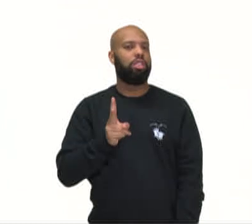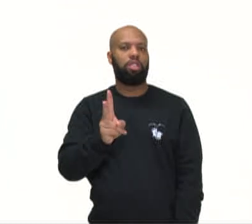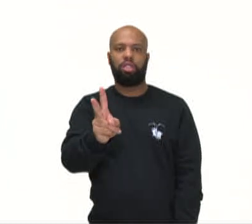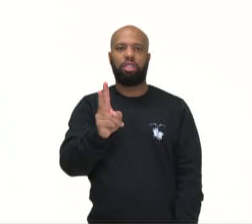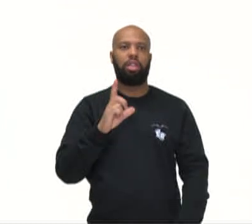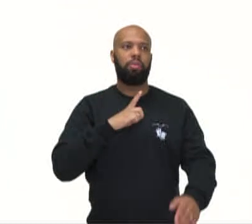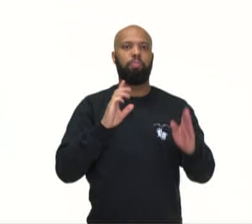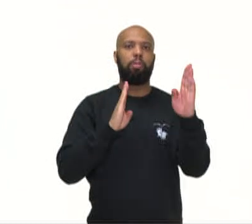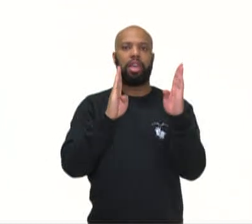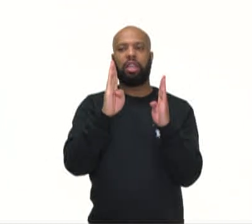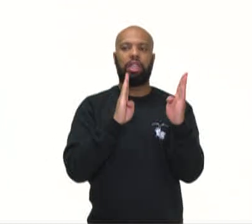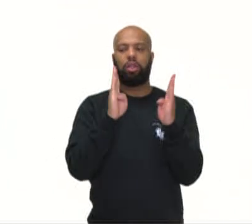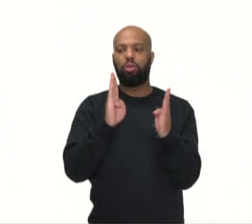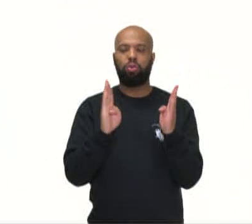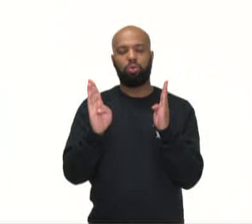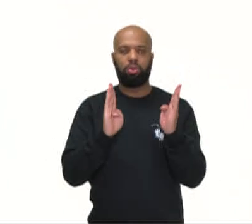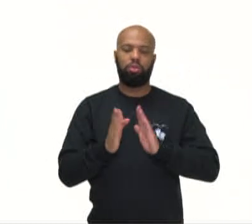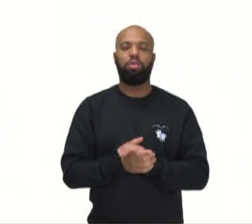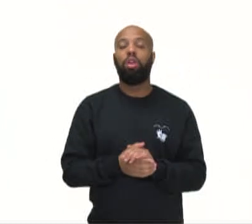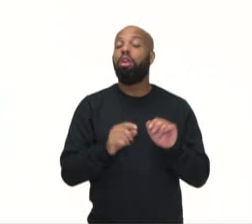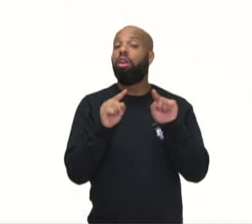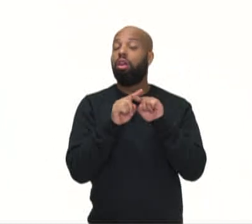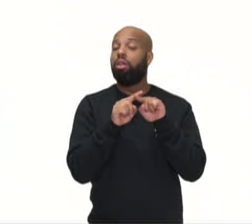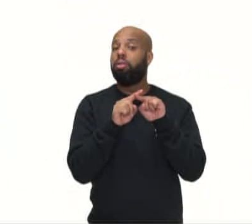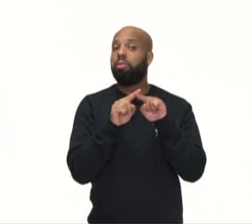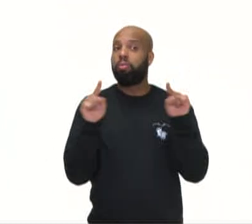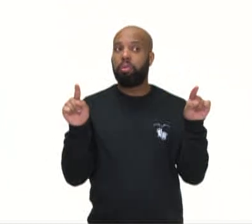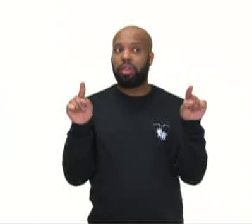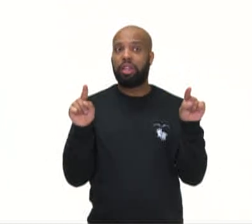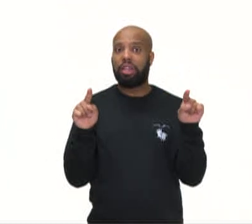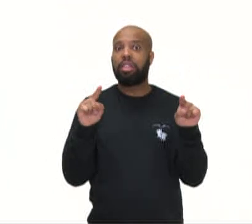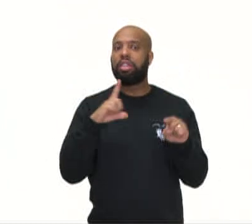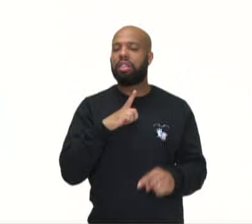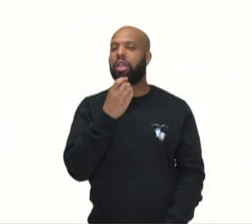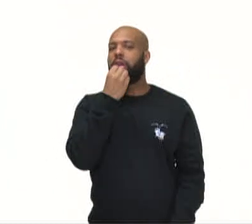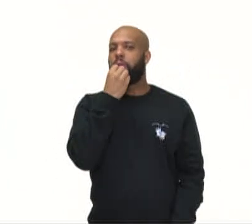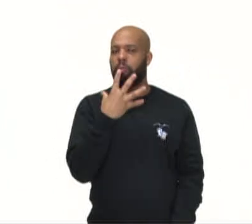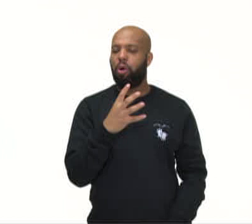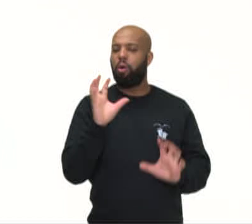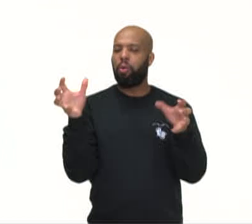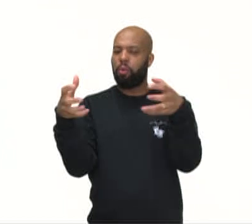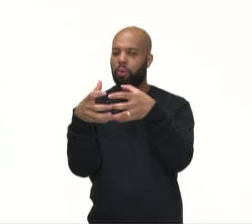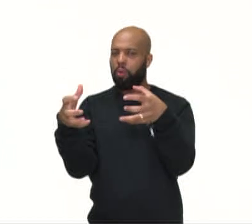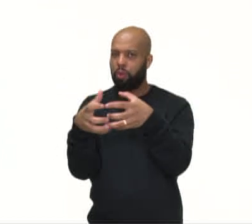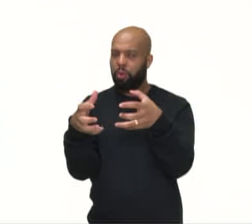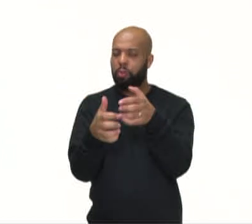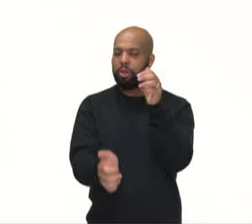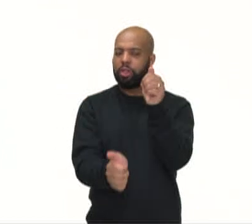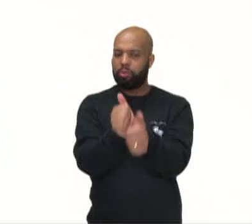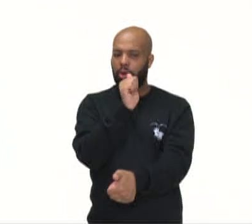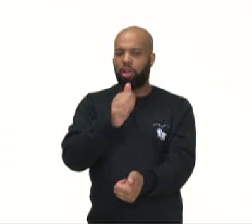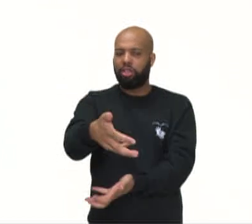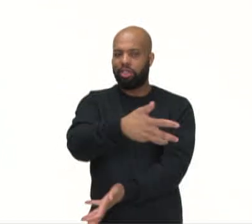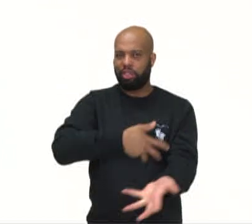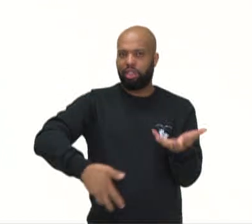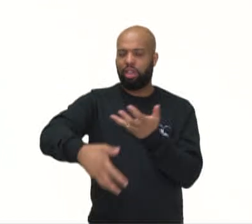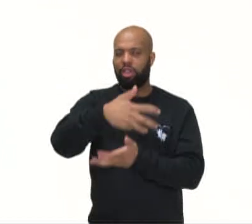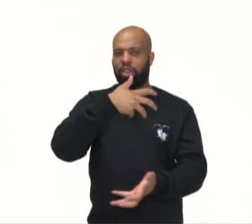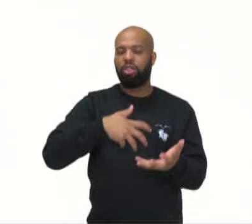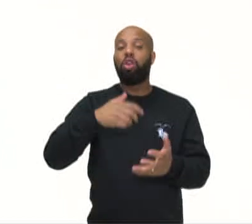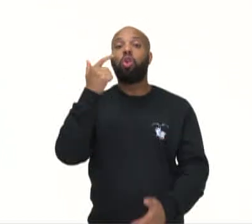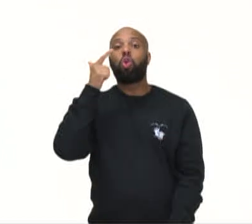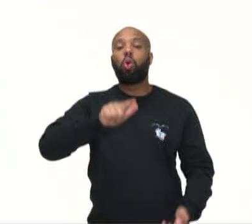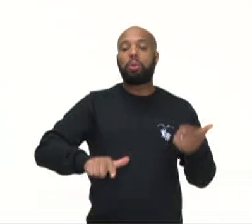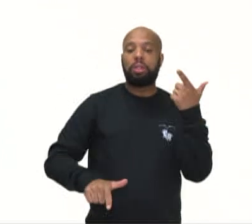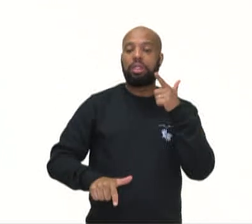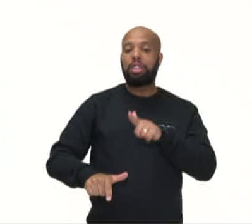de especulações, mas a eficiente equipe do esporte interativo